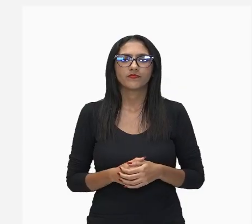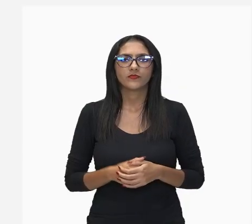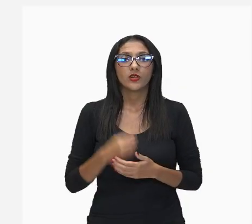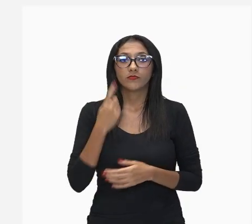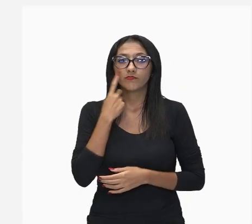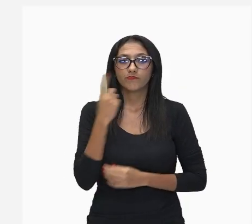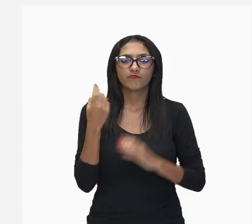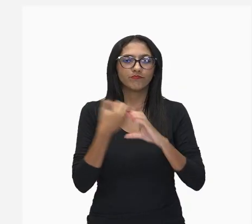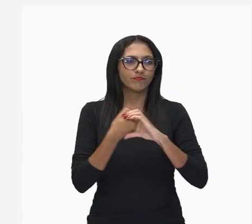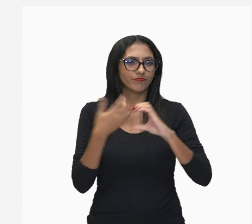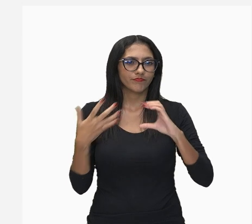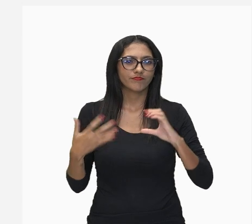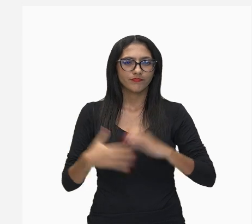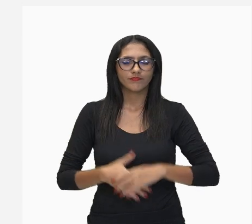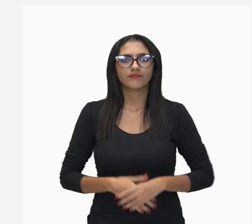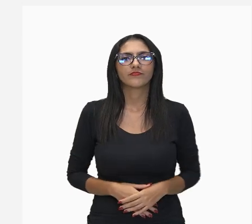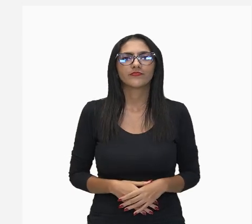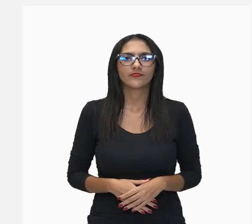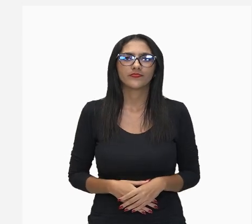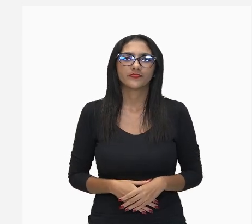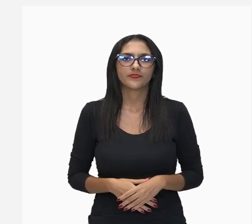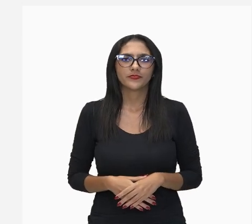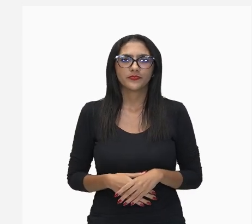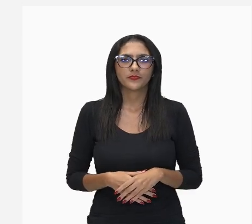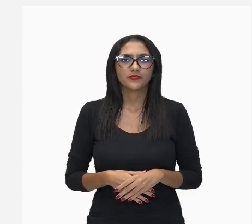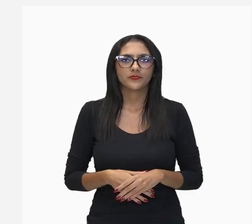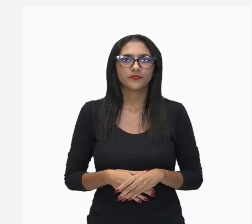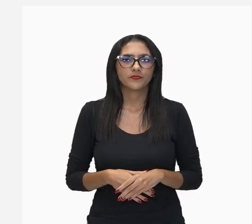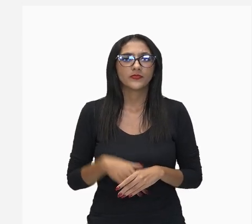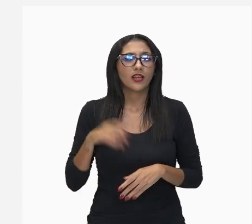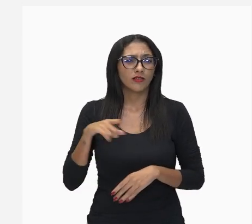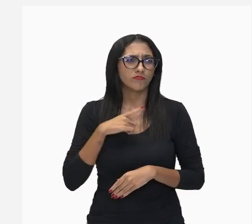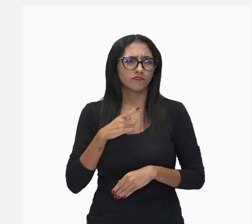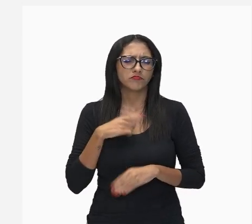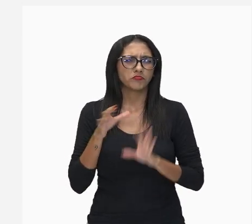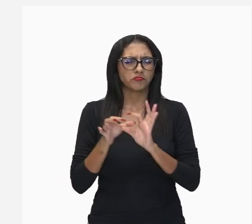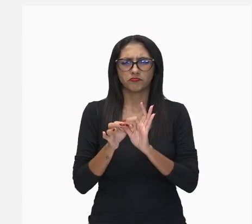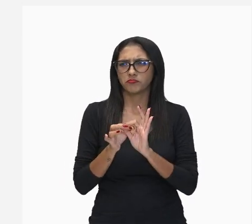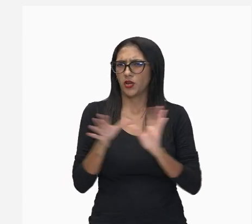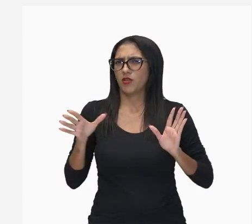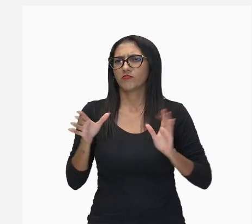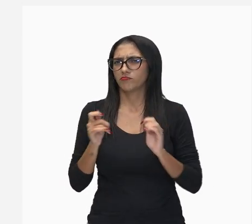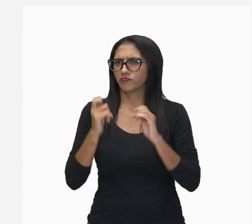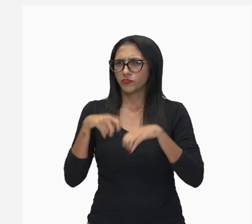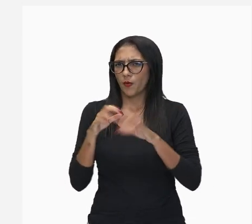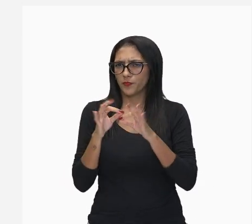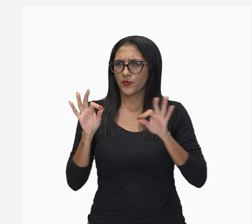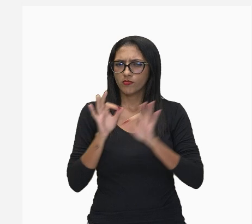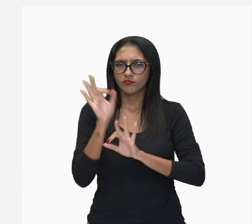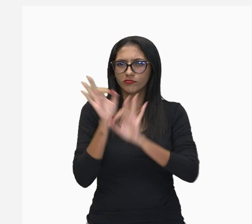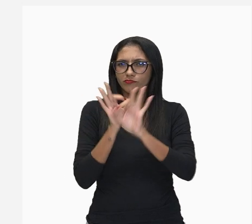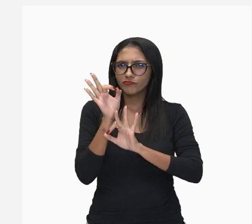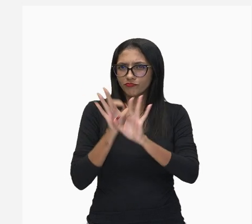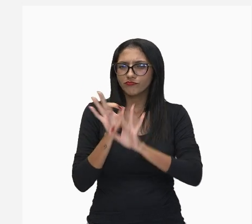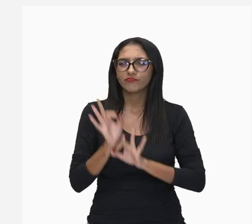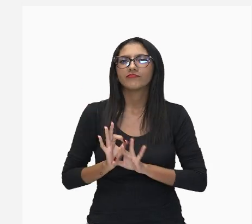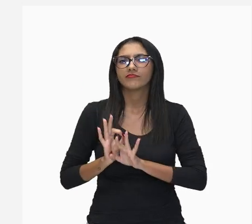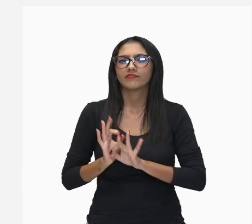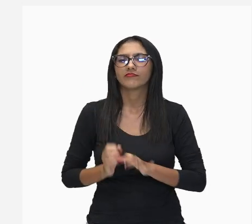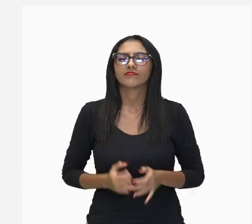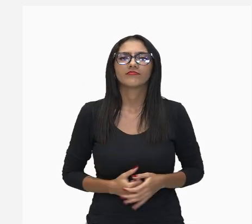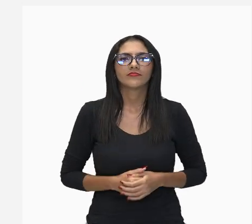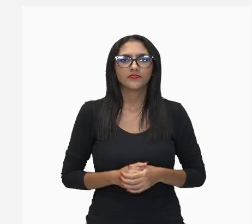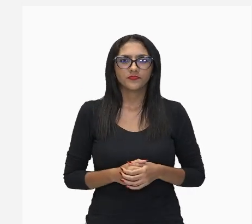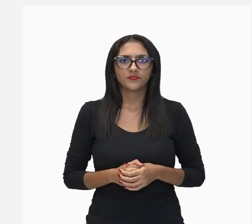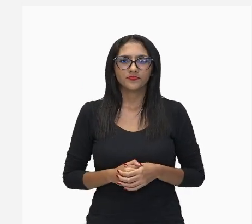colocando aí para vocês. Olha só. Nós vamos ter uma liberdade sintática grande nesse tipo de discurso, ok?